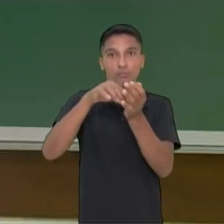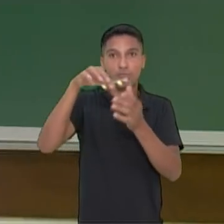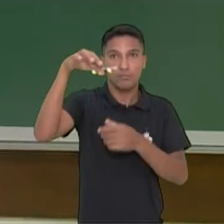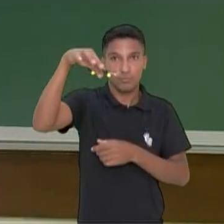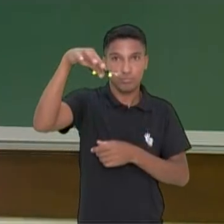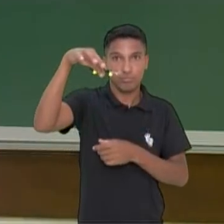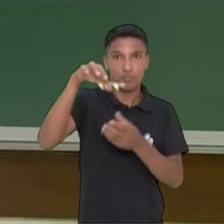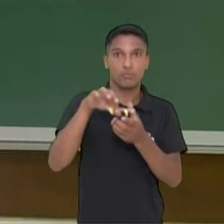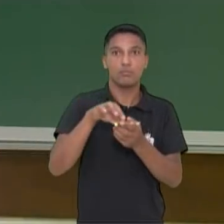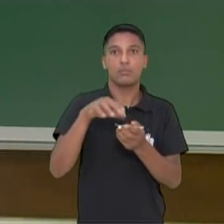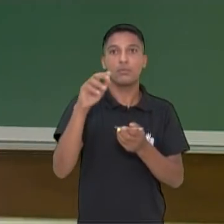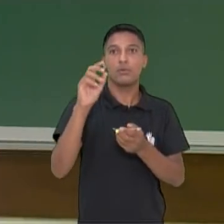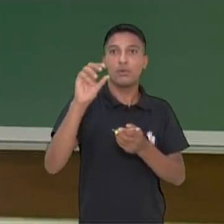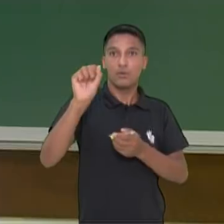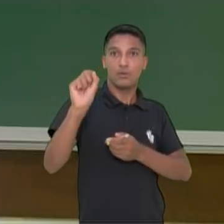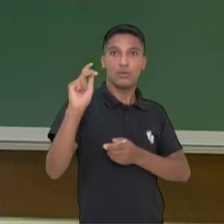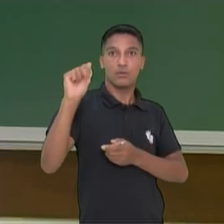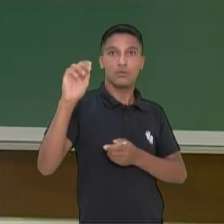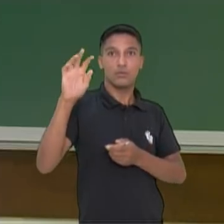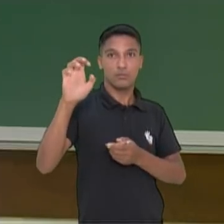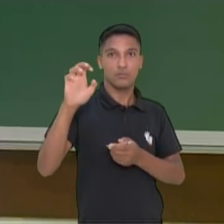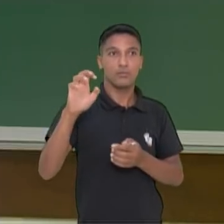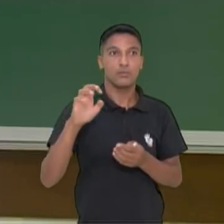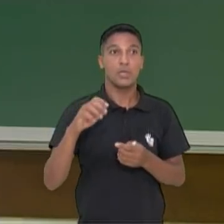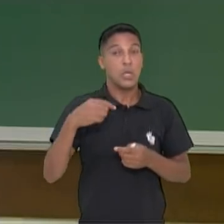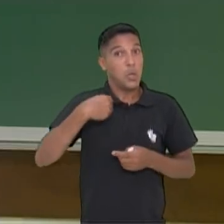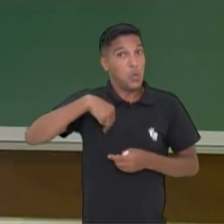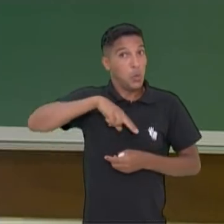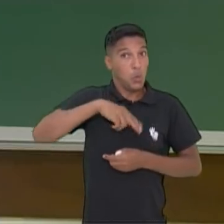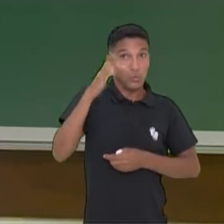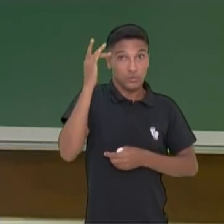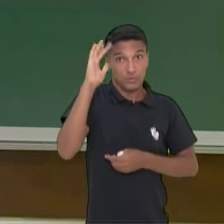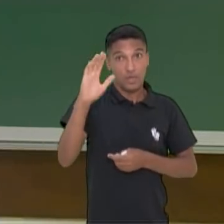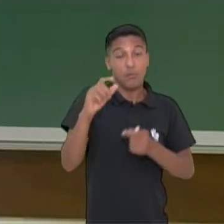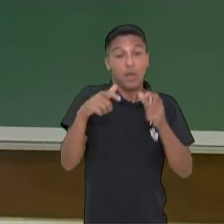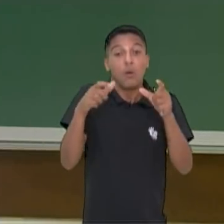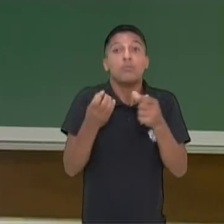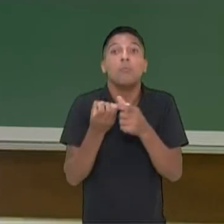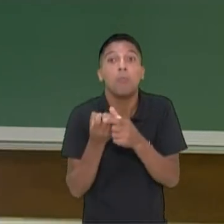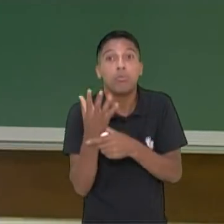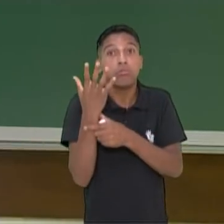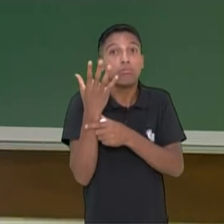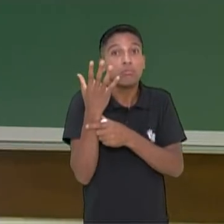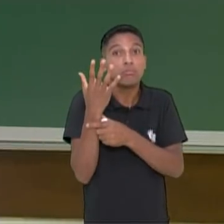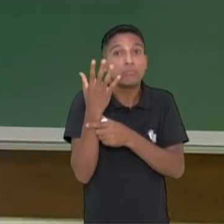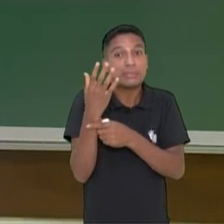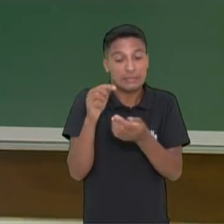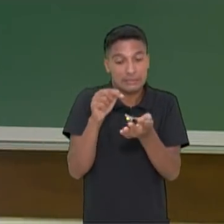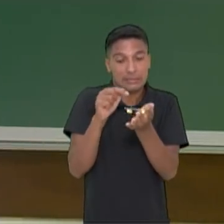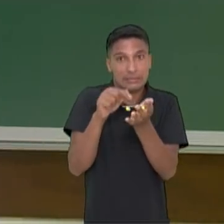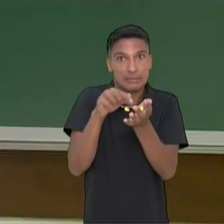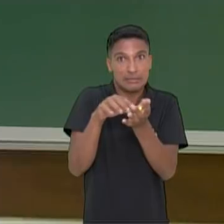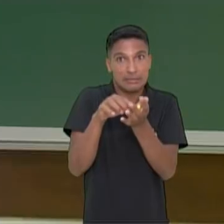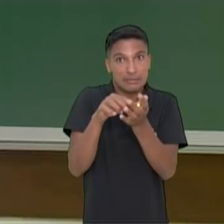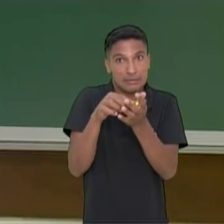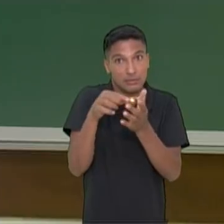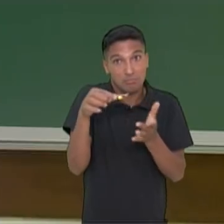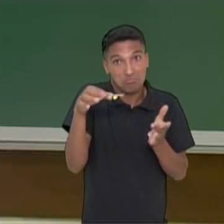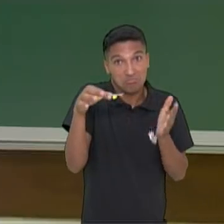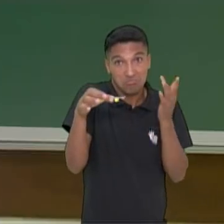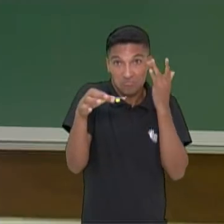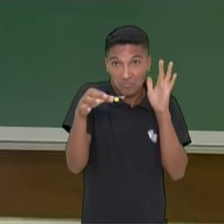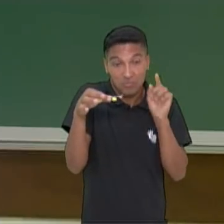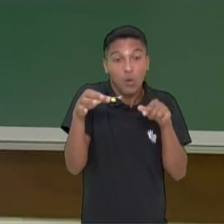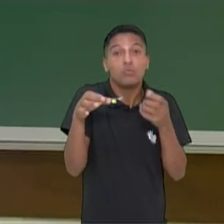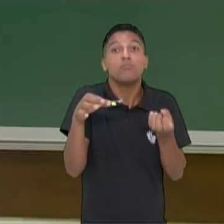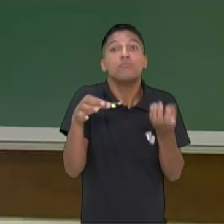a gente não sabe ao certo a origem, né? Existem algumas teorias do surgimento do skate, né? Acredita-se